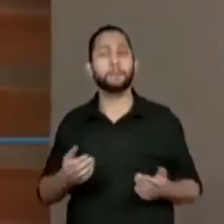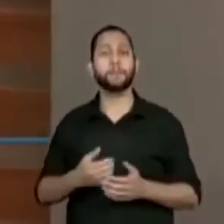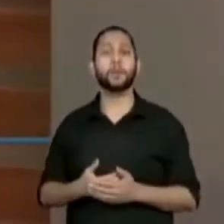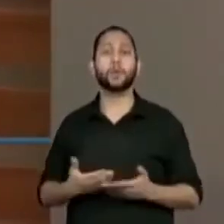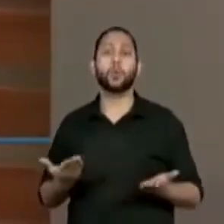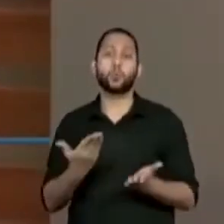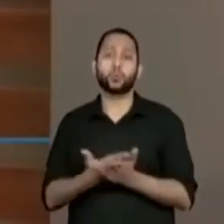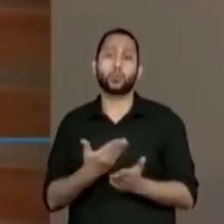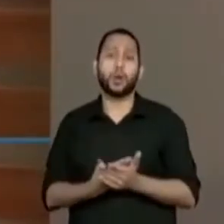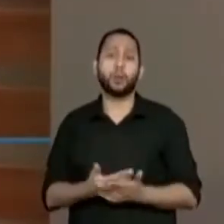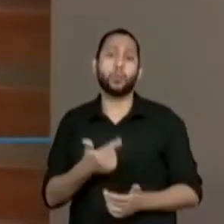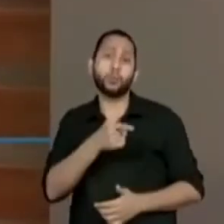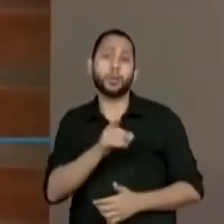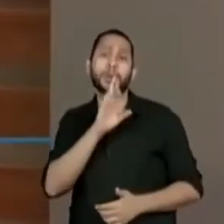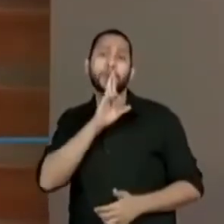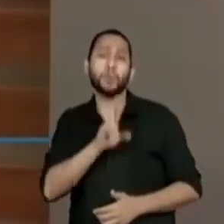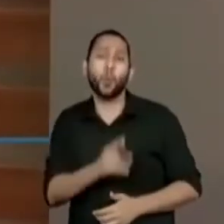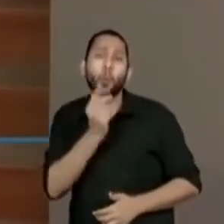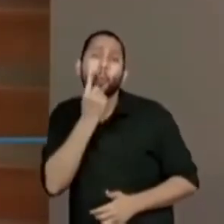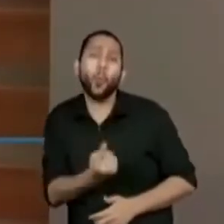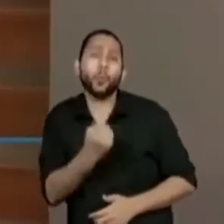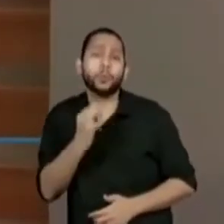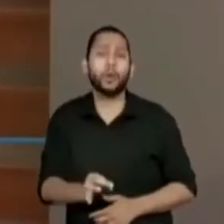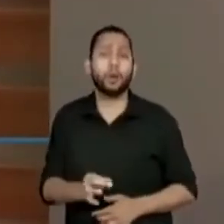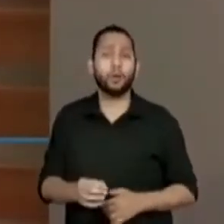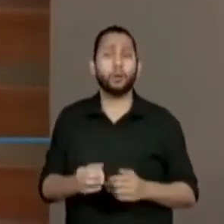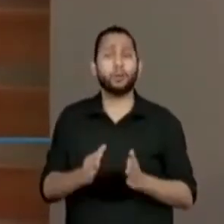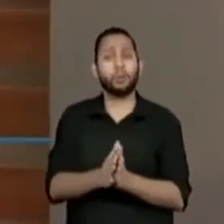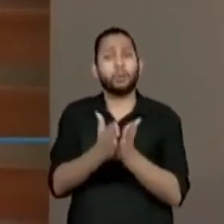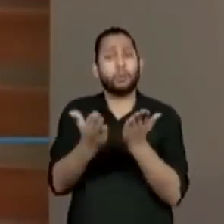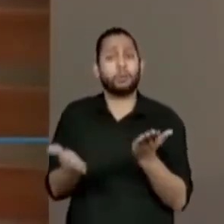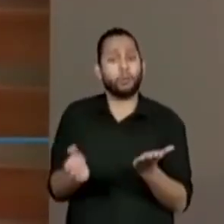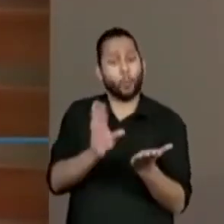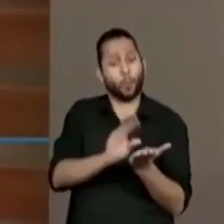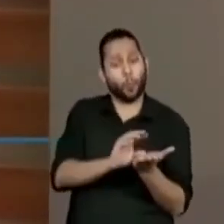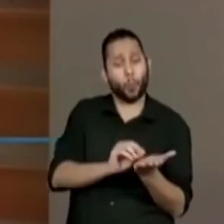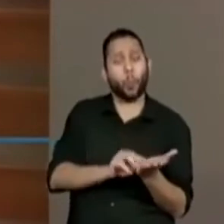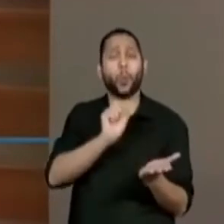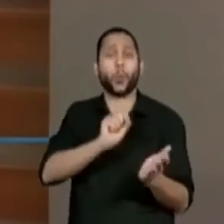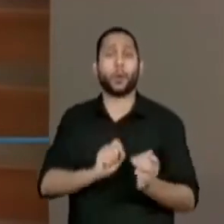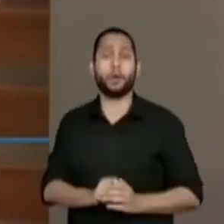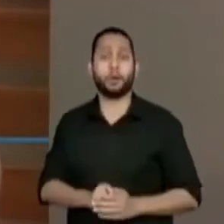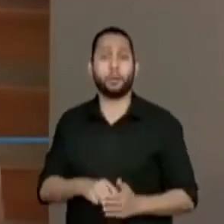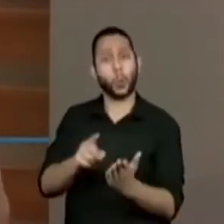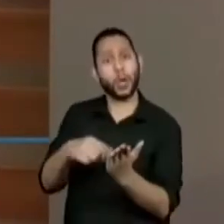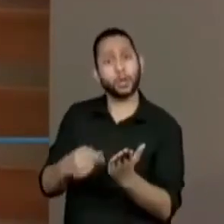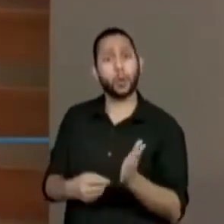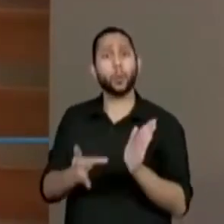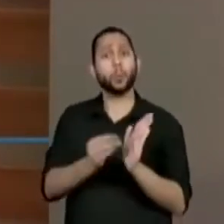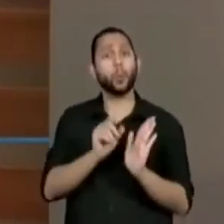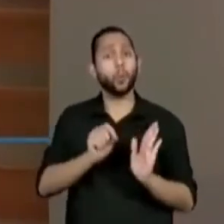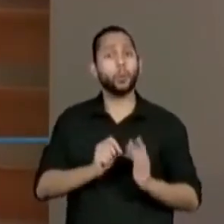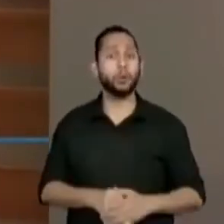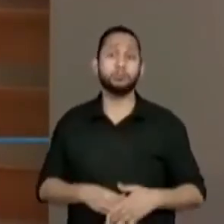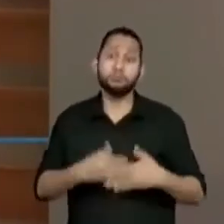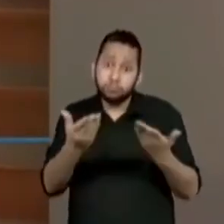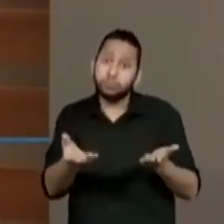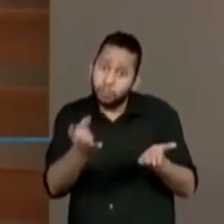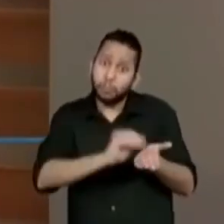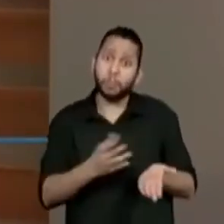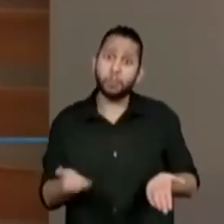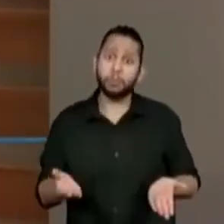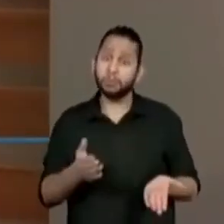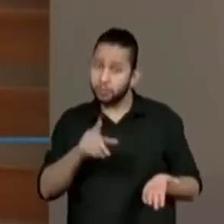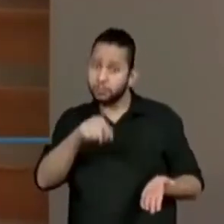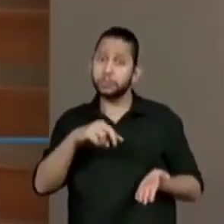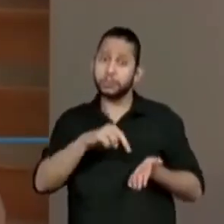não tem uma resposta certinha, o que eu coloco no meu caderno? O que eu coloco no meu material? Essa discussão que nós estamos tendo